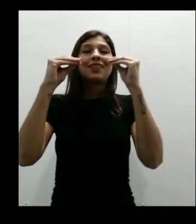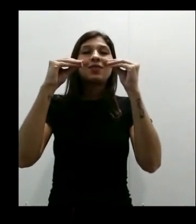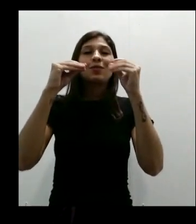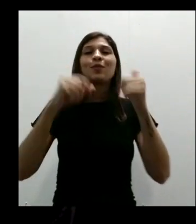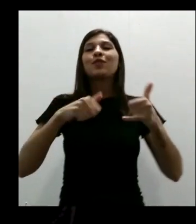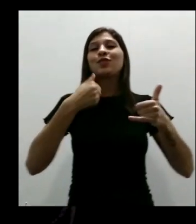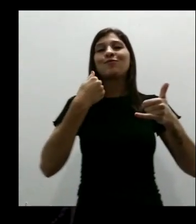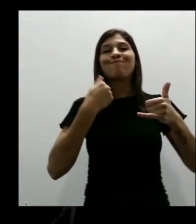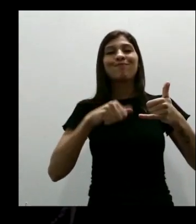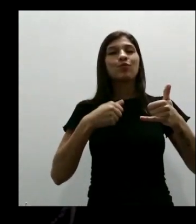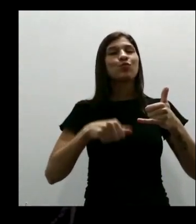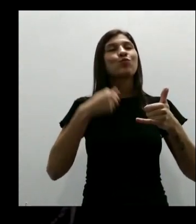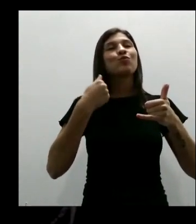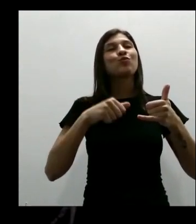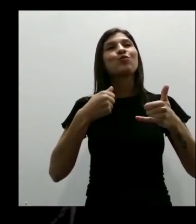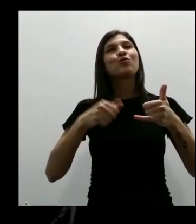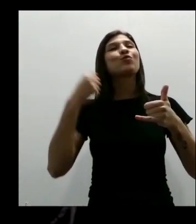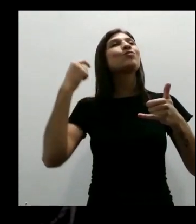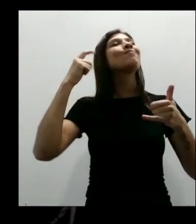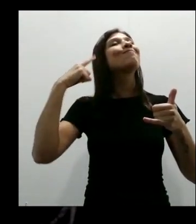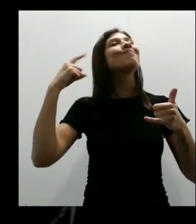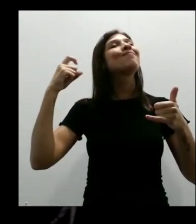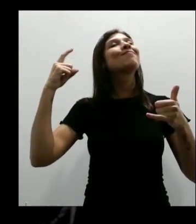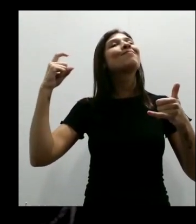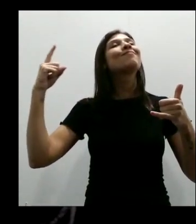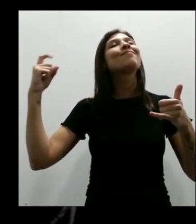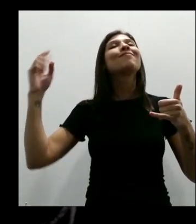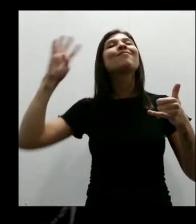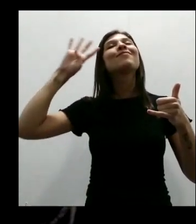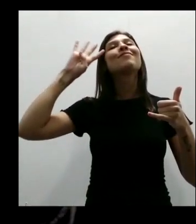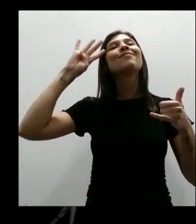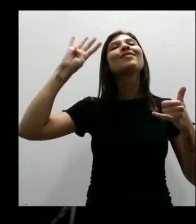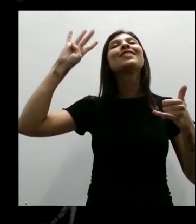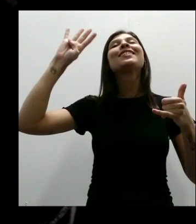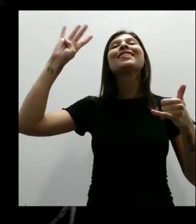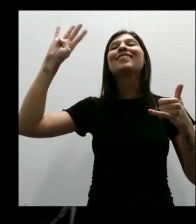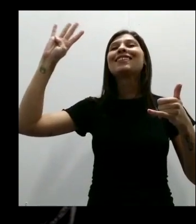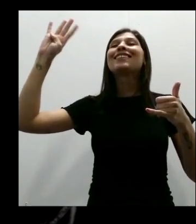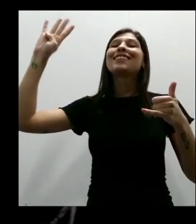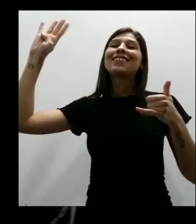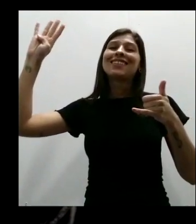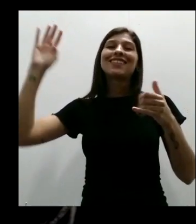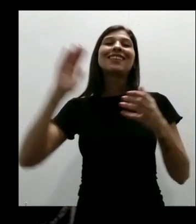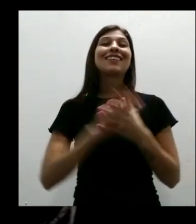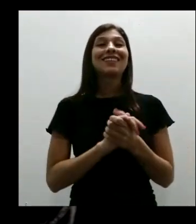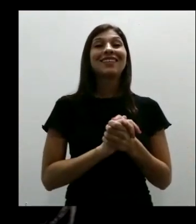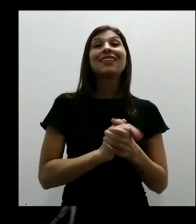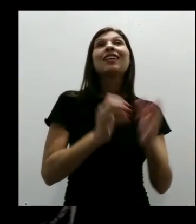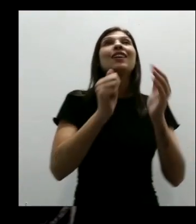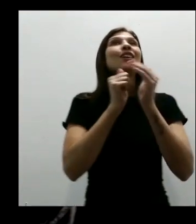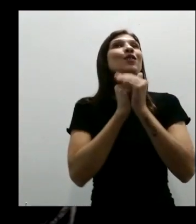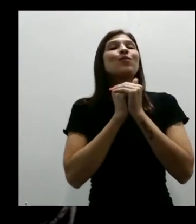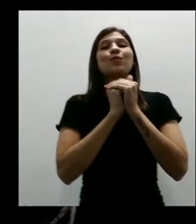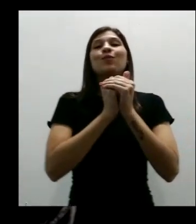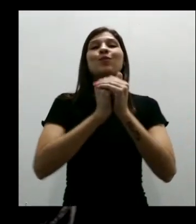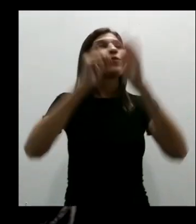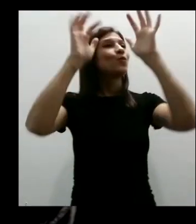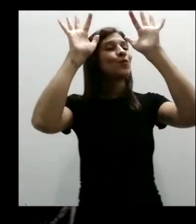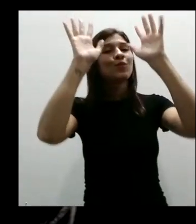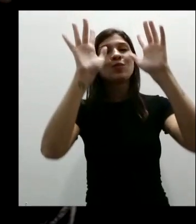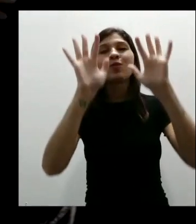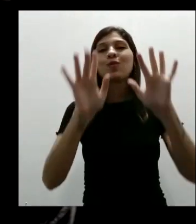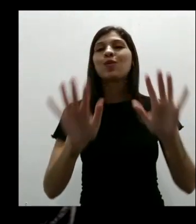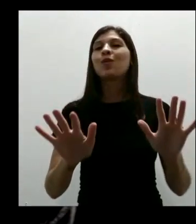a lembrança dançar em nosso coração. Aí, cada qual reza sua reza. Em